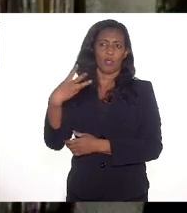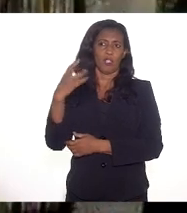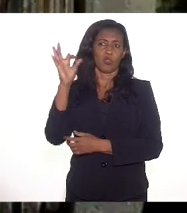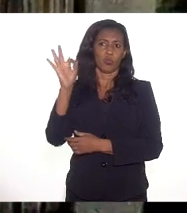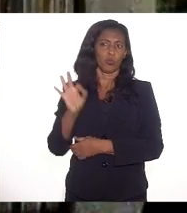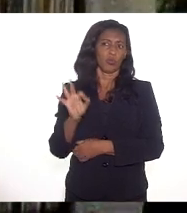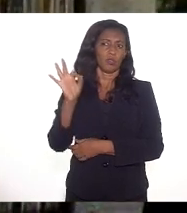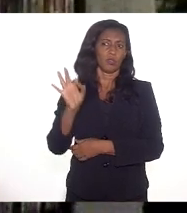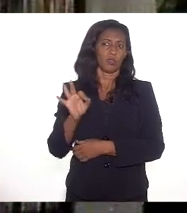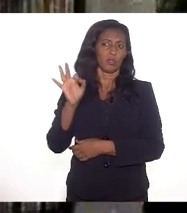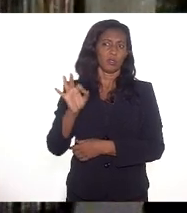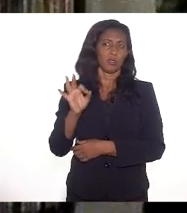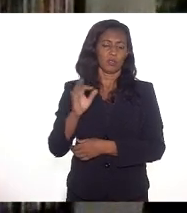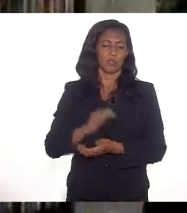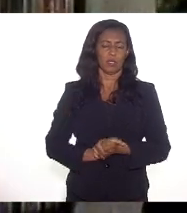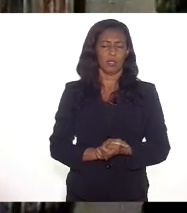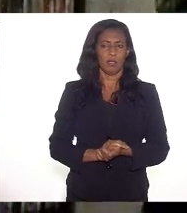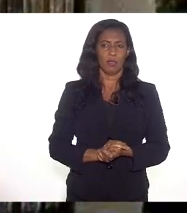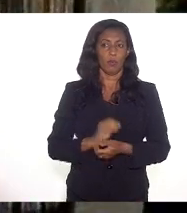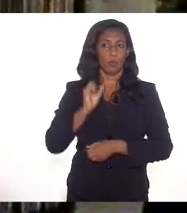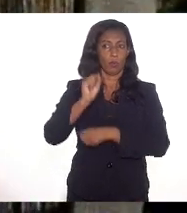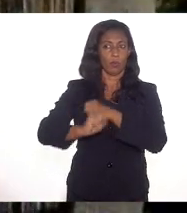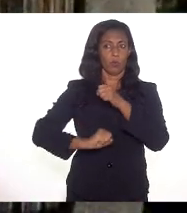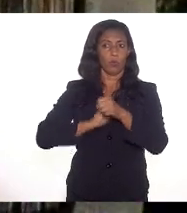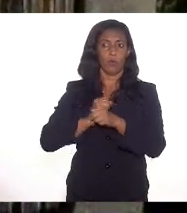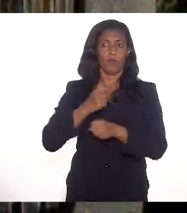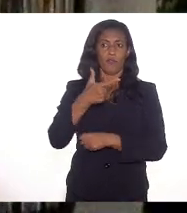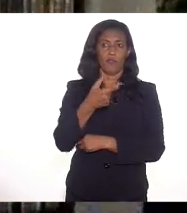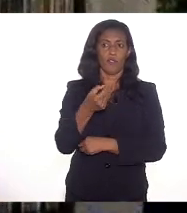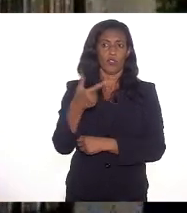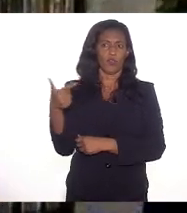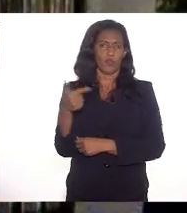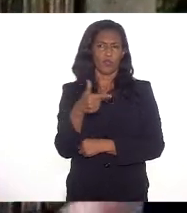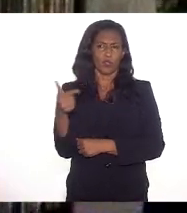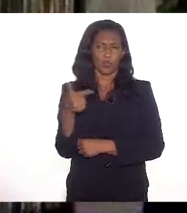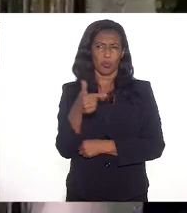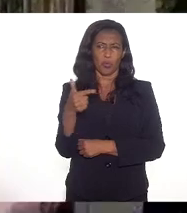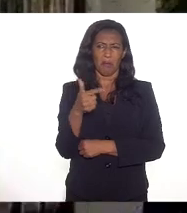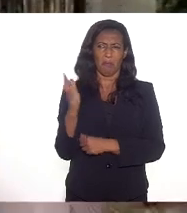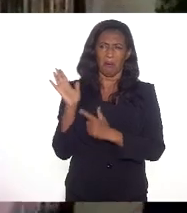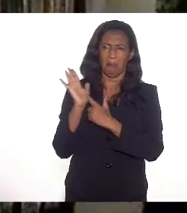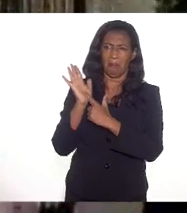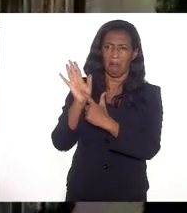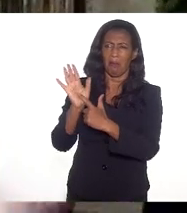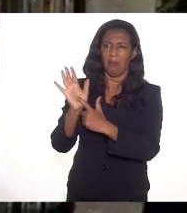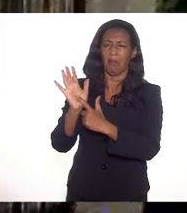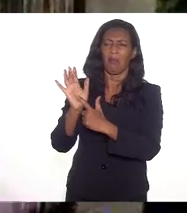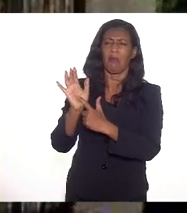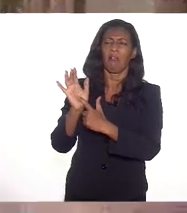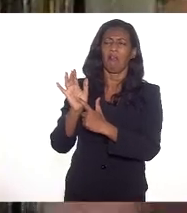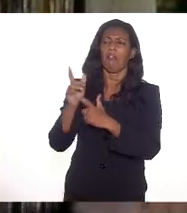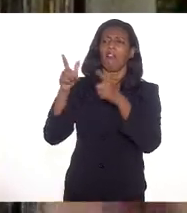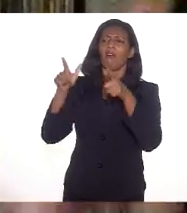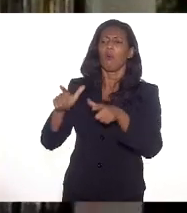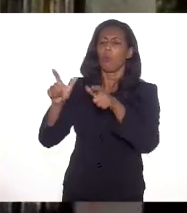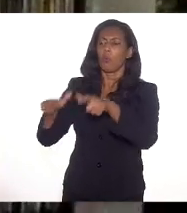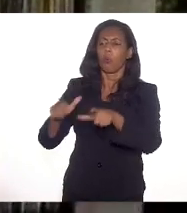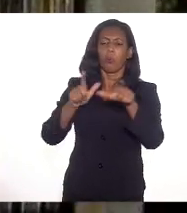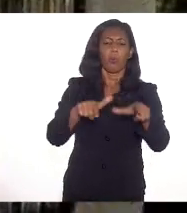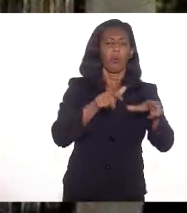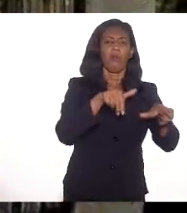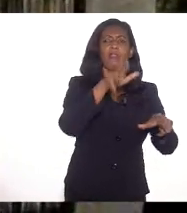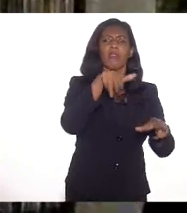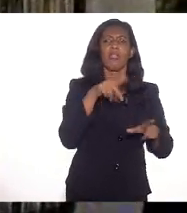13,3% para 2022, mas sem nenhuma demonstração das áreas que se beneficiarão com